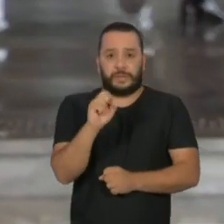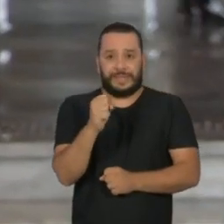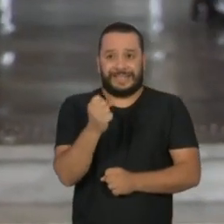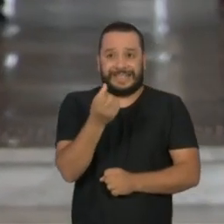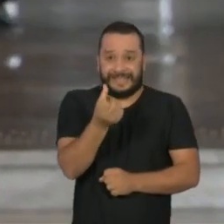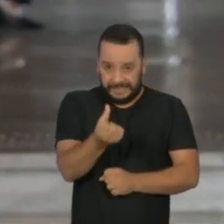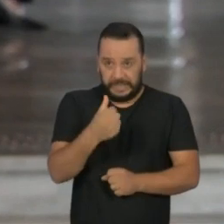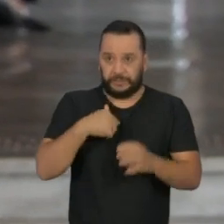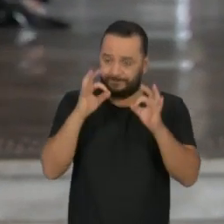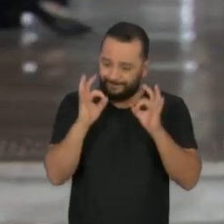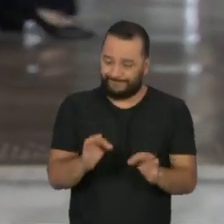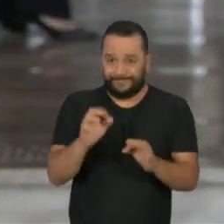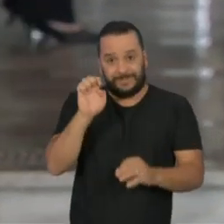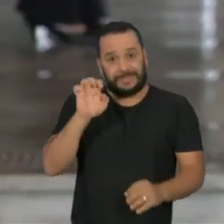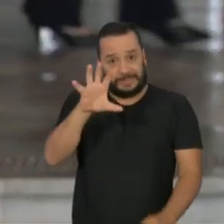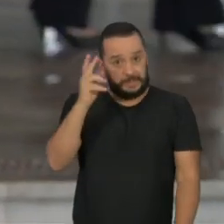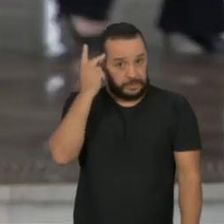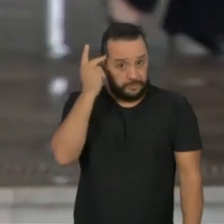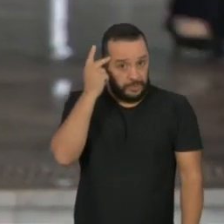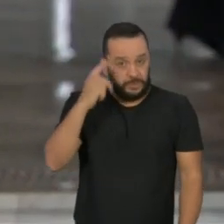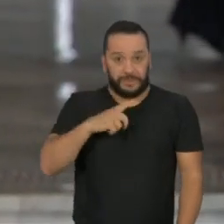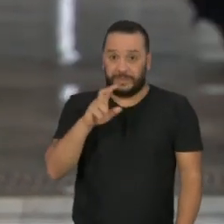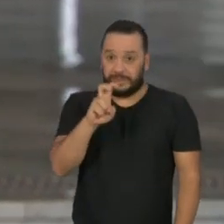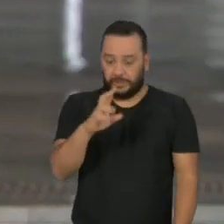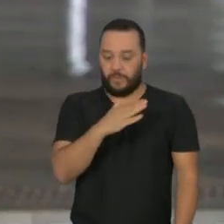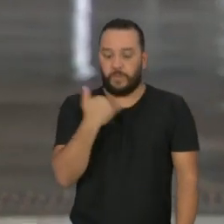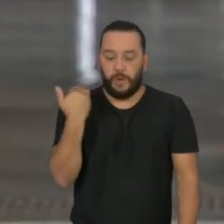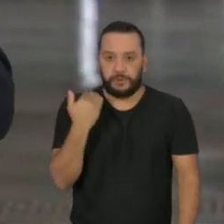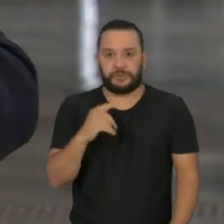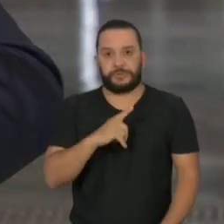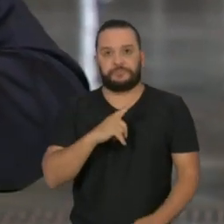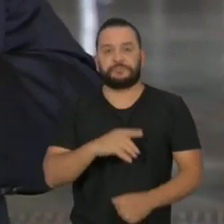no estado, com 5 óbitos.